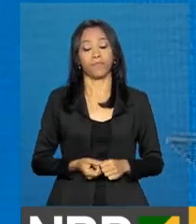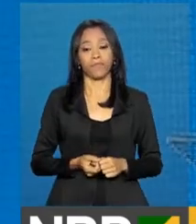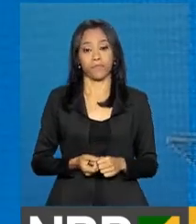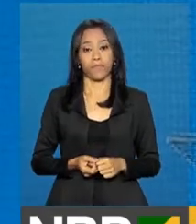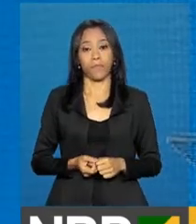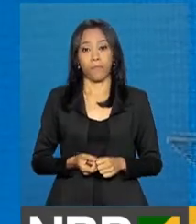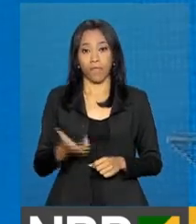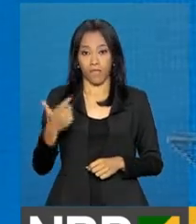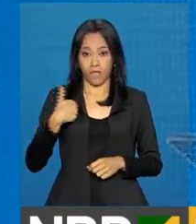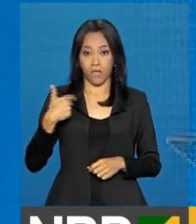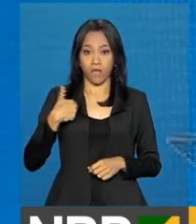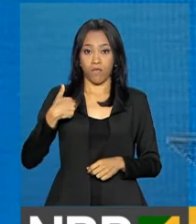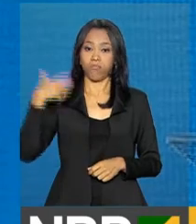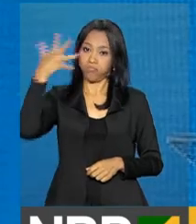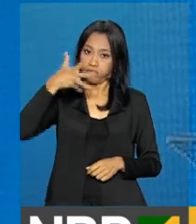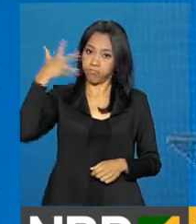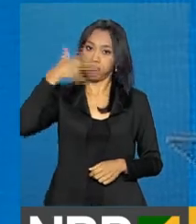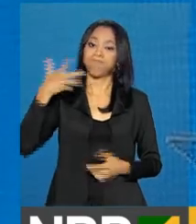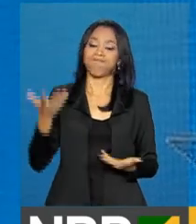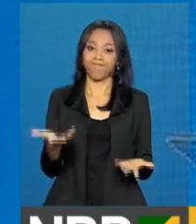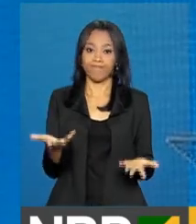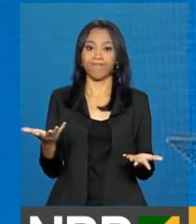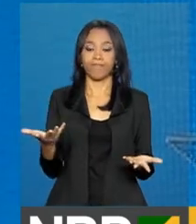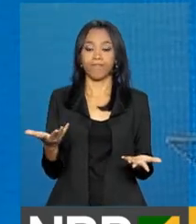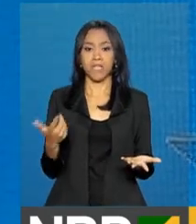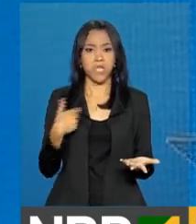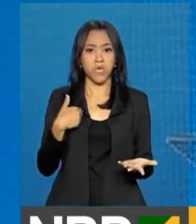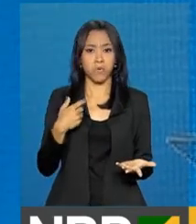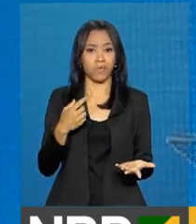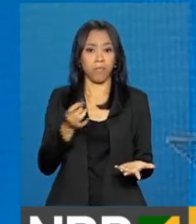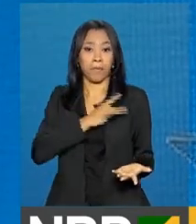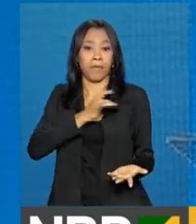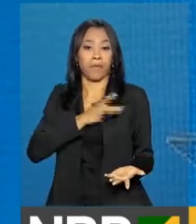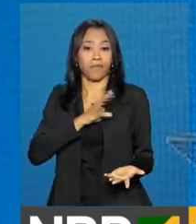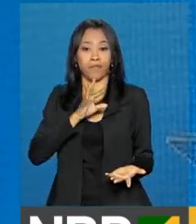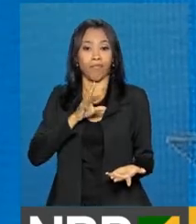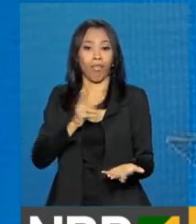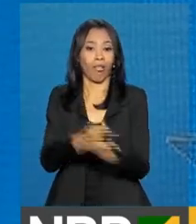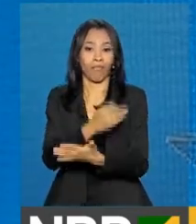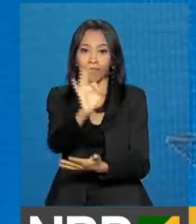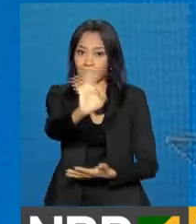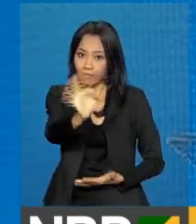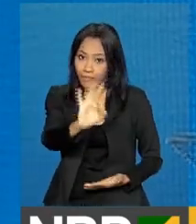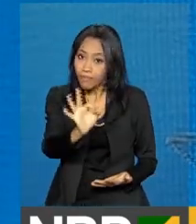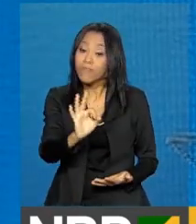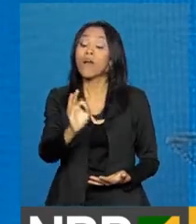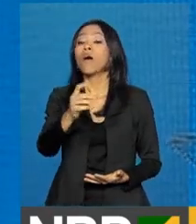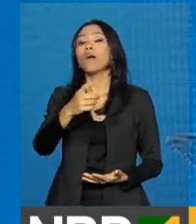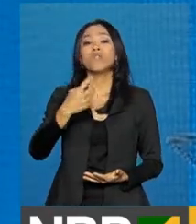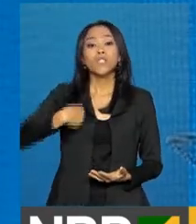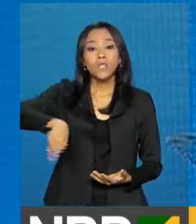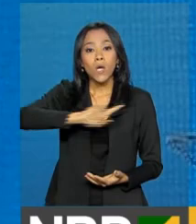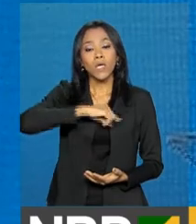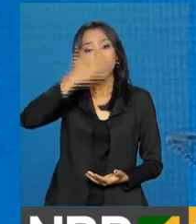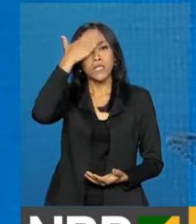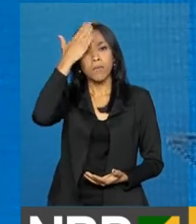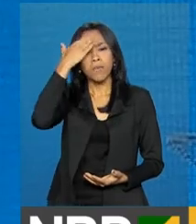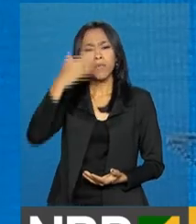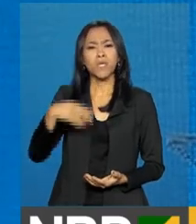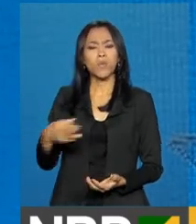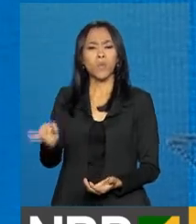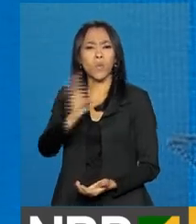em face das minhas palavras, eu posso dizer, sem medo de errar, que todos sabemos que a vocação da